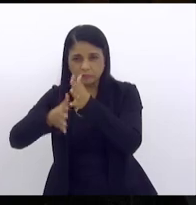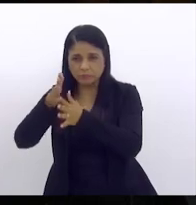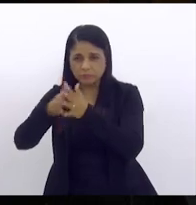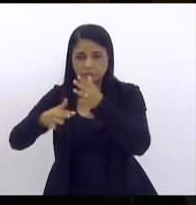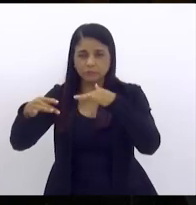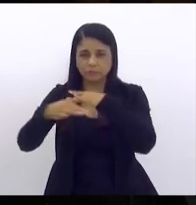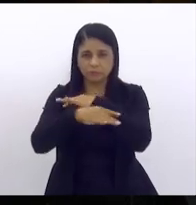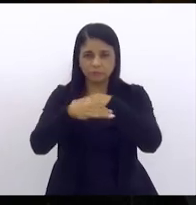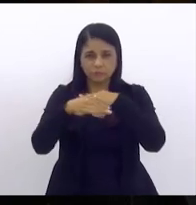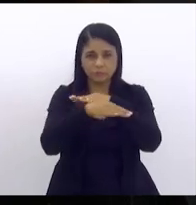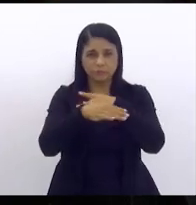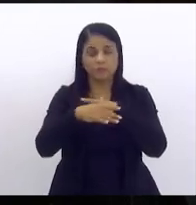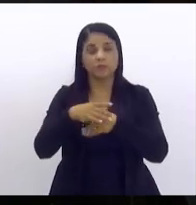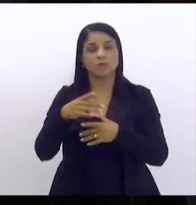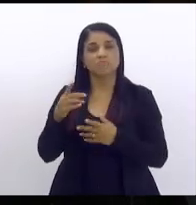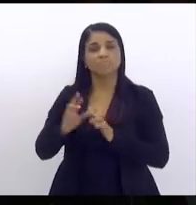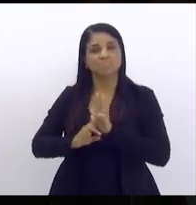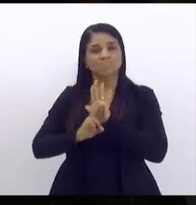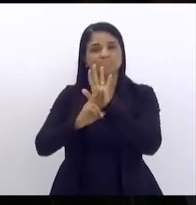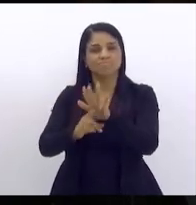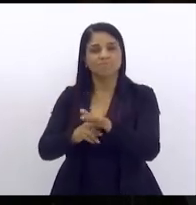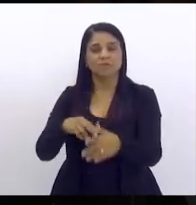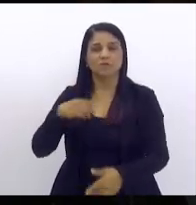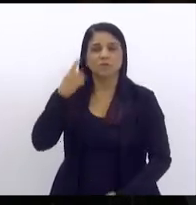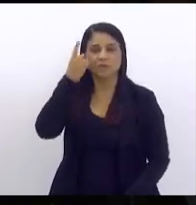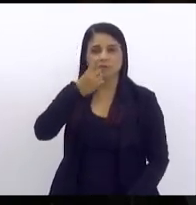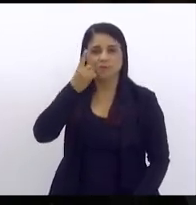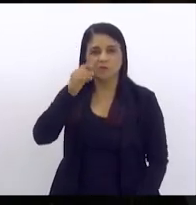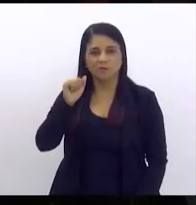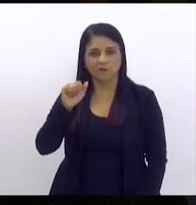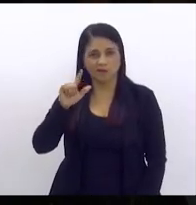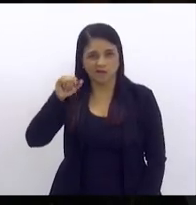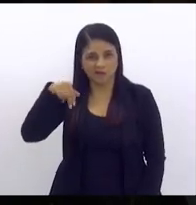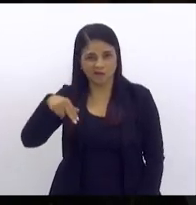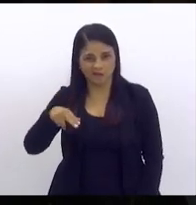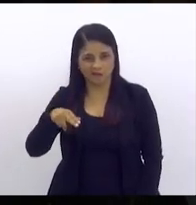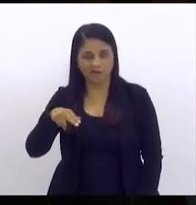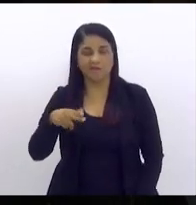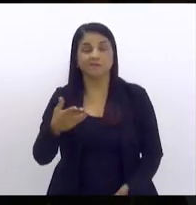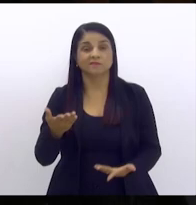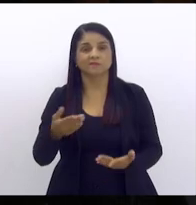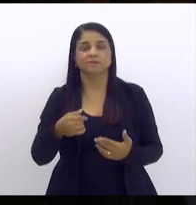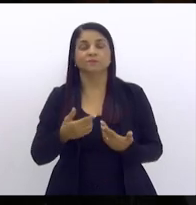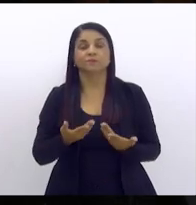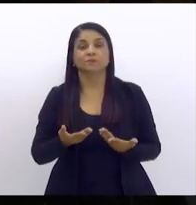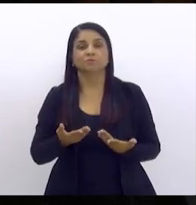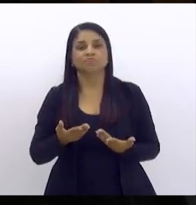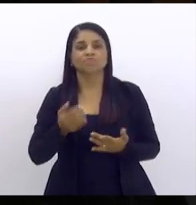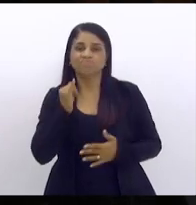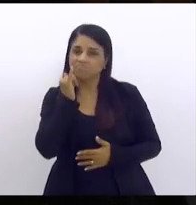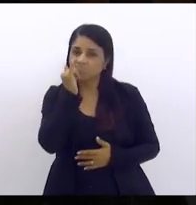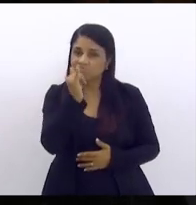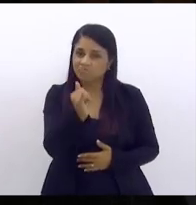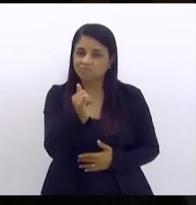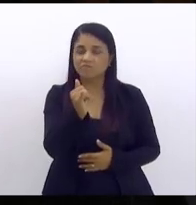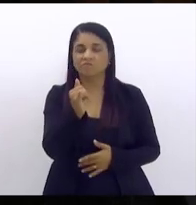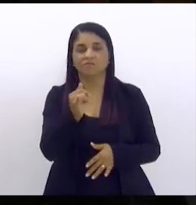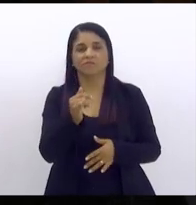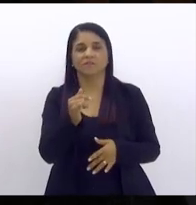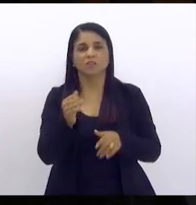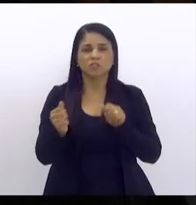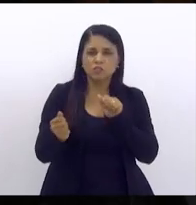nosso irmão, o deputado Alan Lopes. Quero dizer que, além de conseguirmos